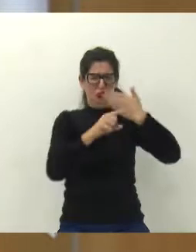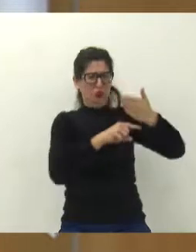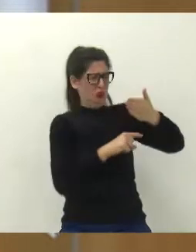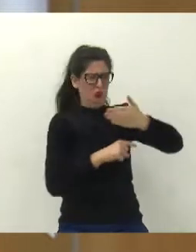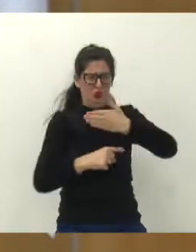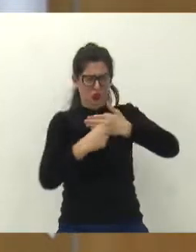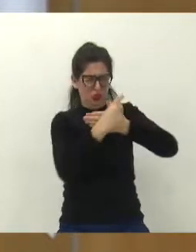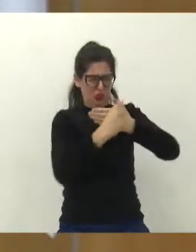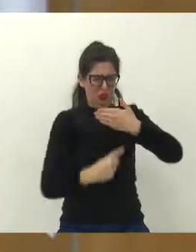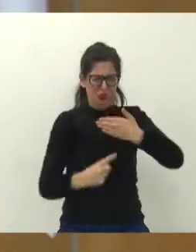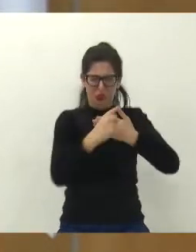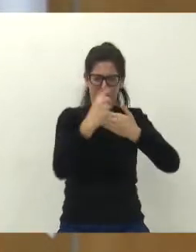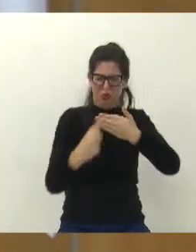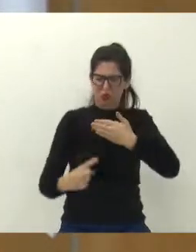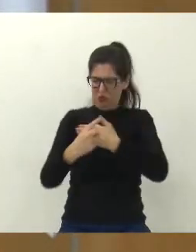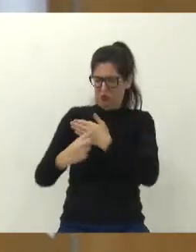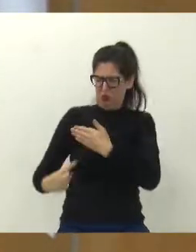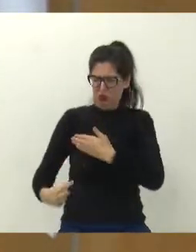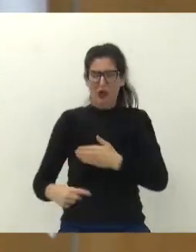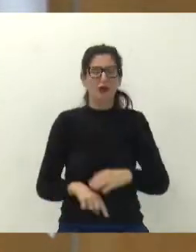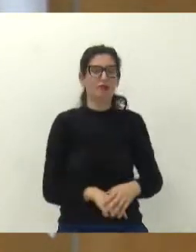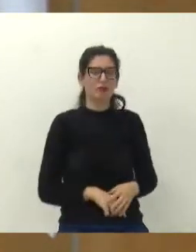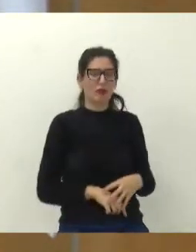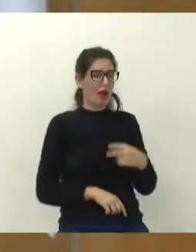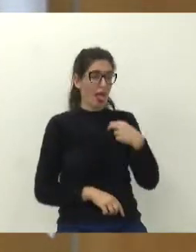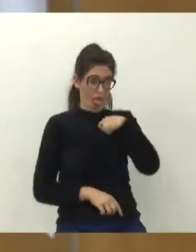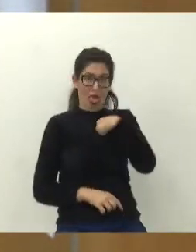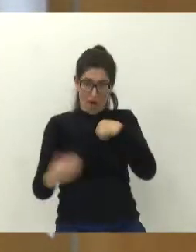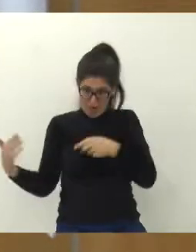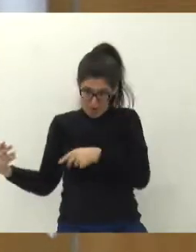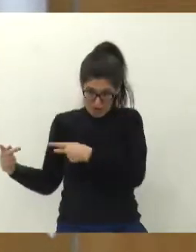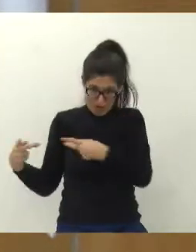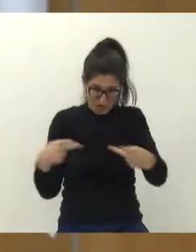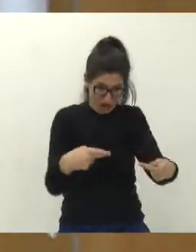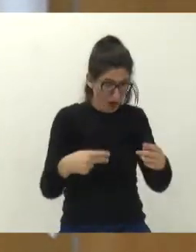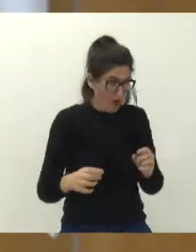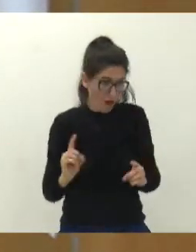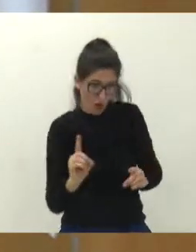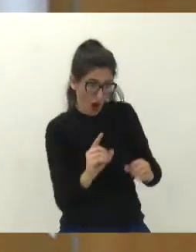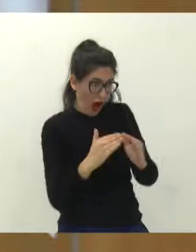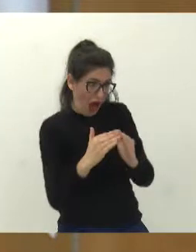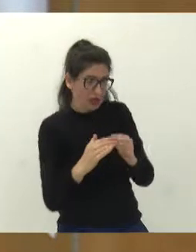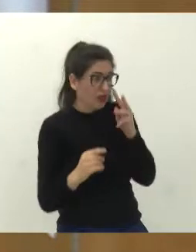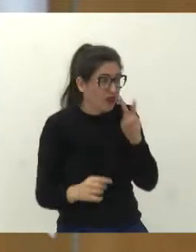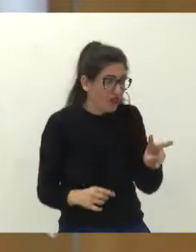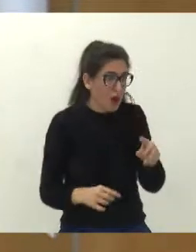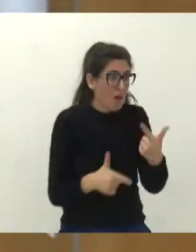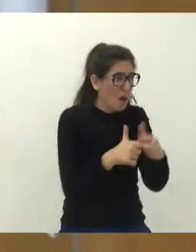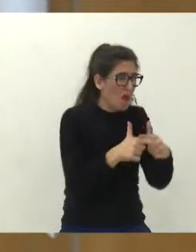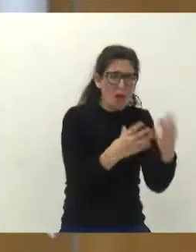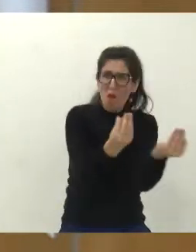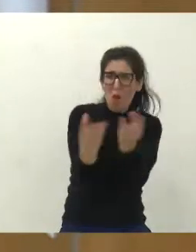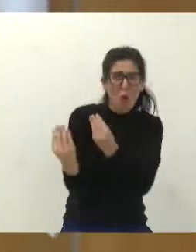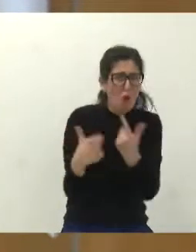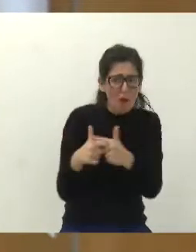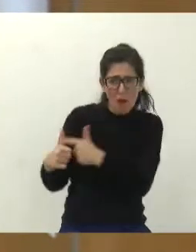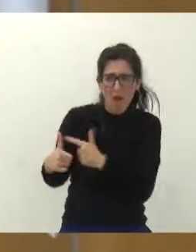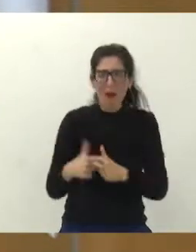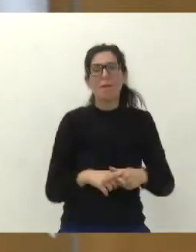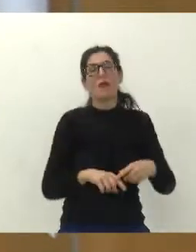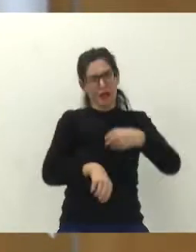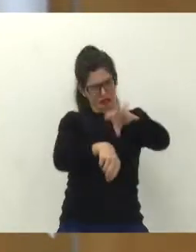fui lá para ver um problema e acabei vendo outros. Então eu estou fazendo um pedido para o pessoal do SAI, logicamente através de documento,